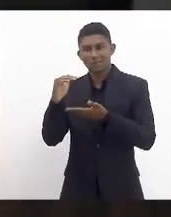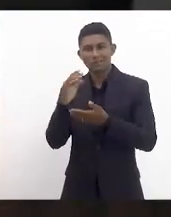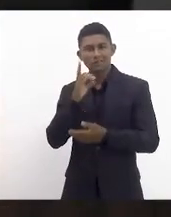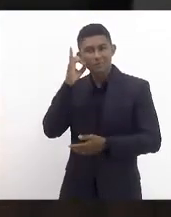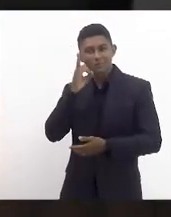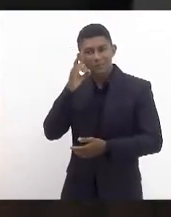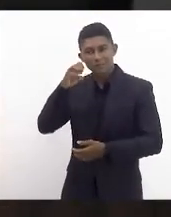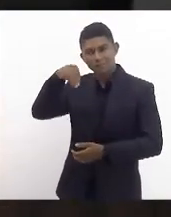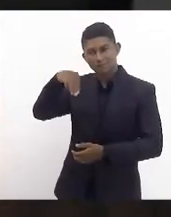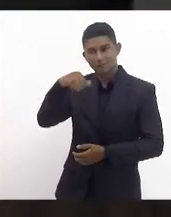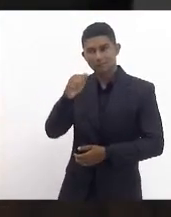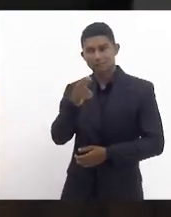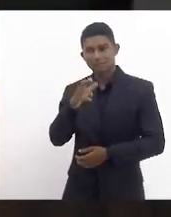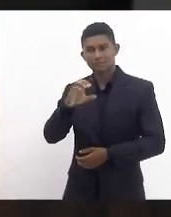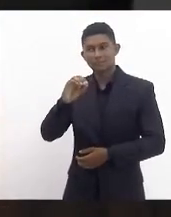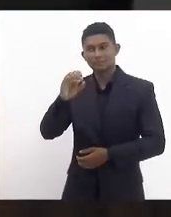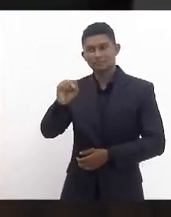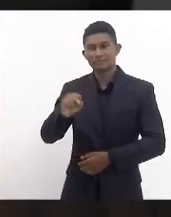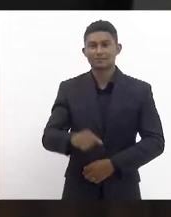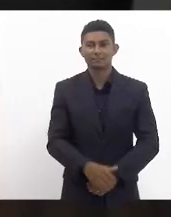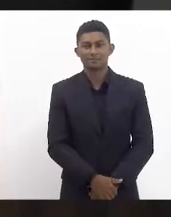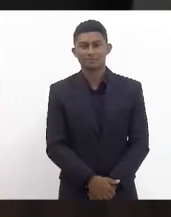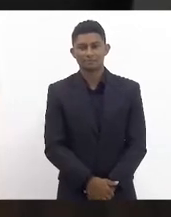Marcos Miller.